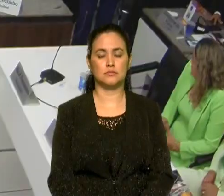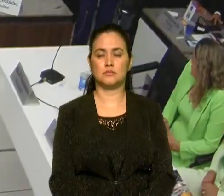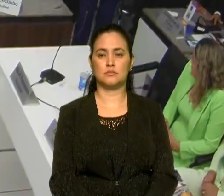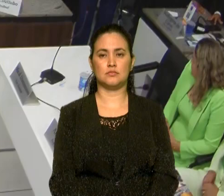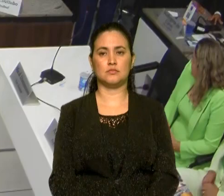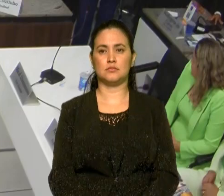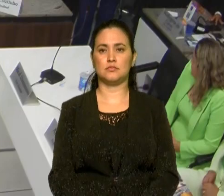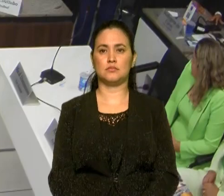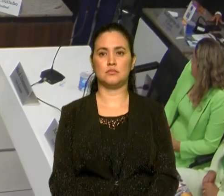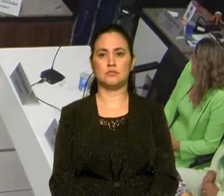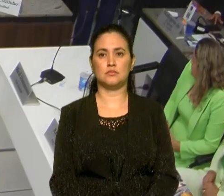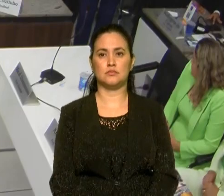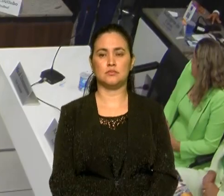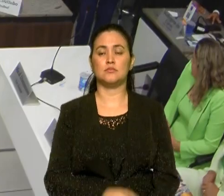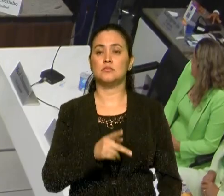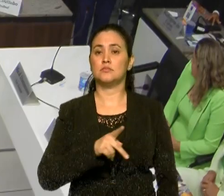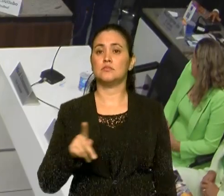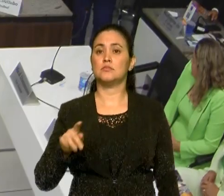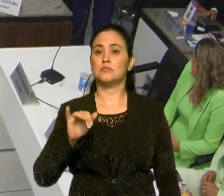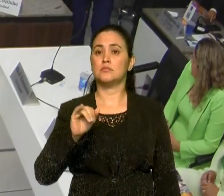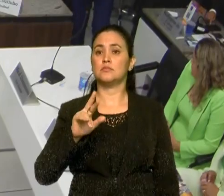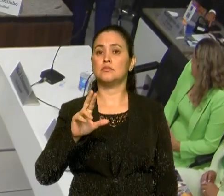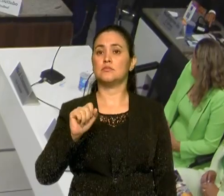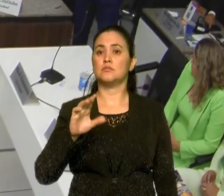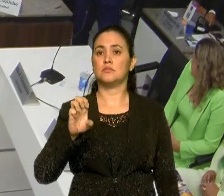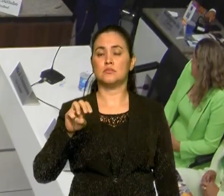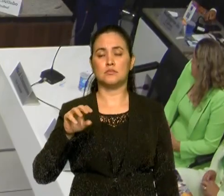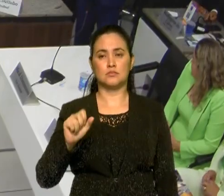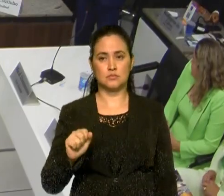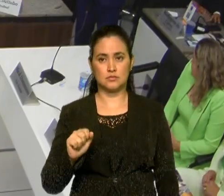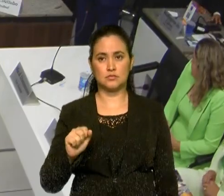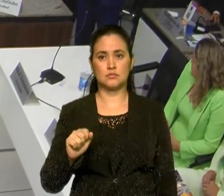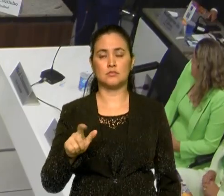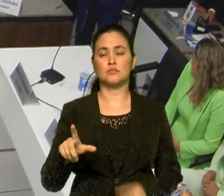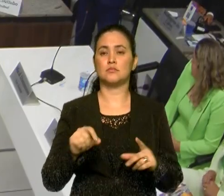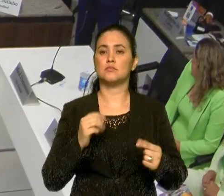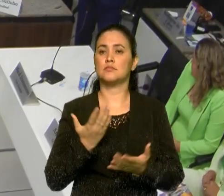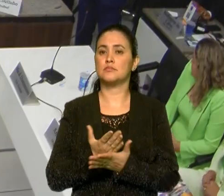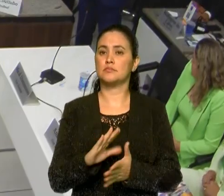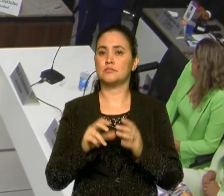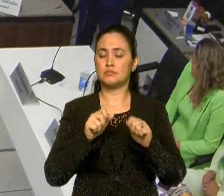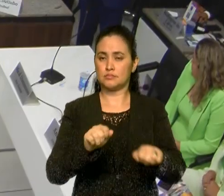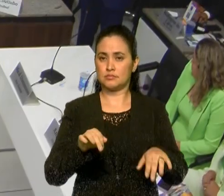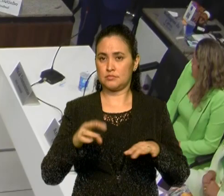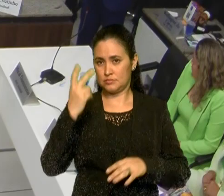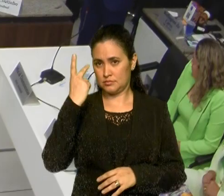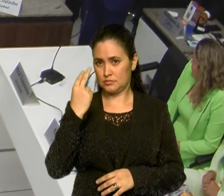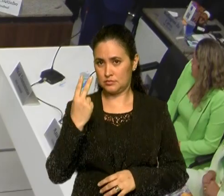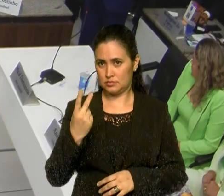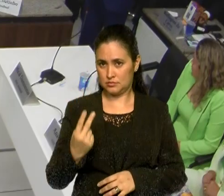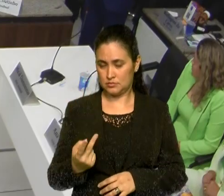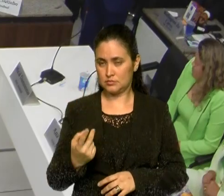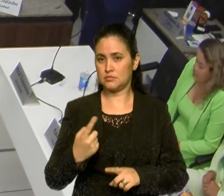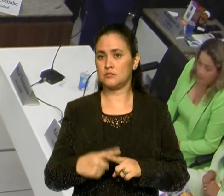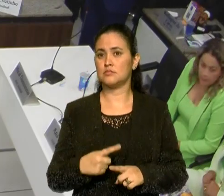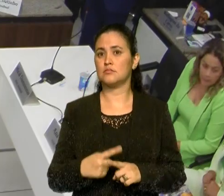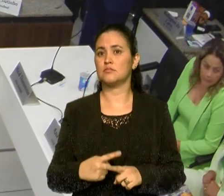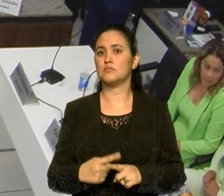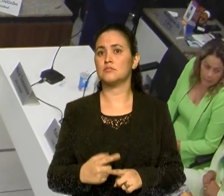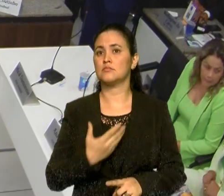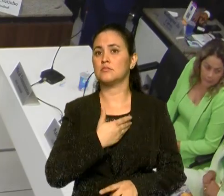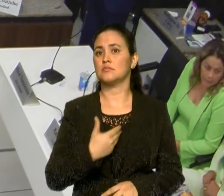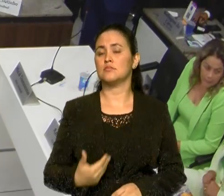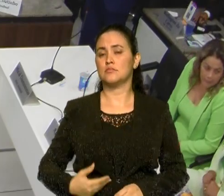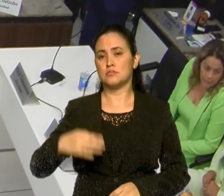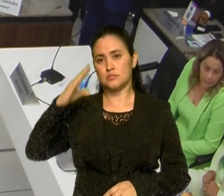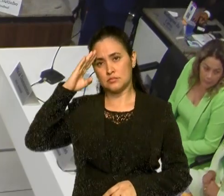A presidente Iracema resolveu encerrar a sessão ordinária, deliberativa, por causa da presença do governador.